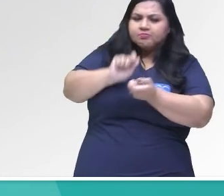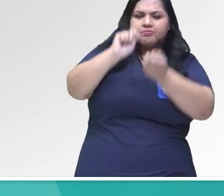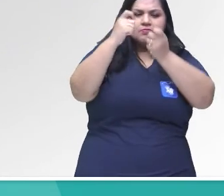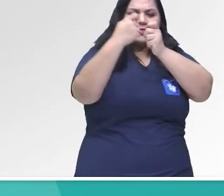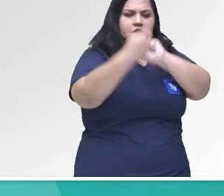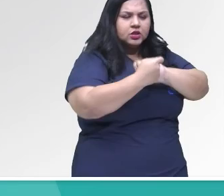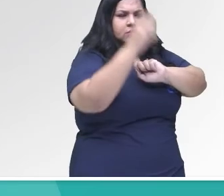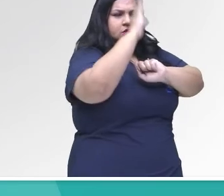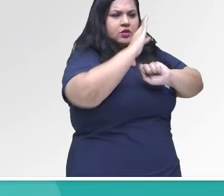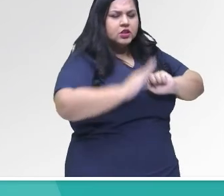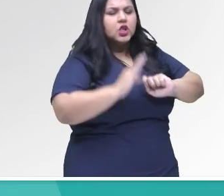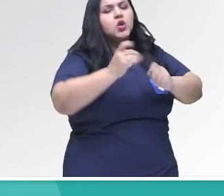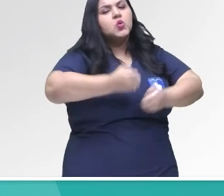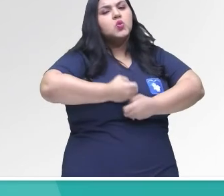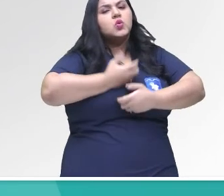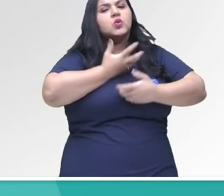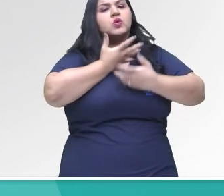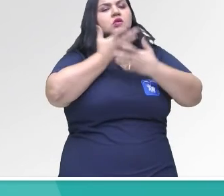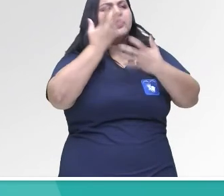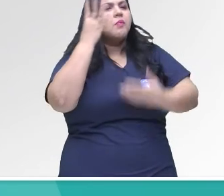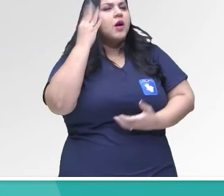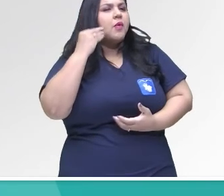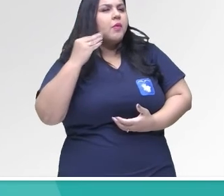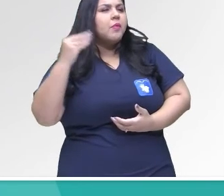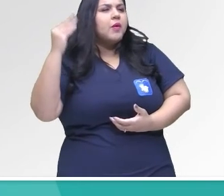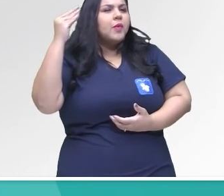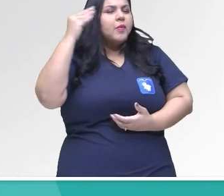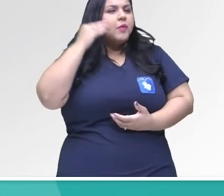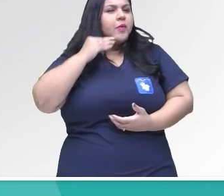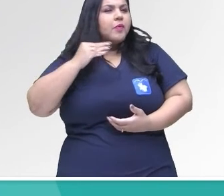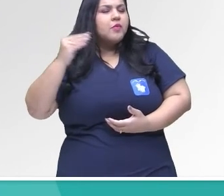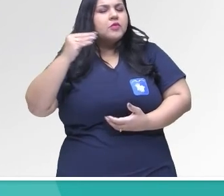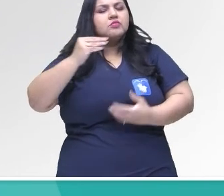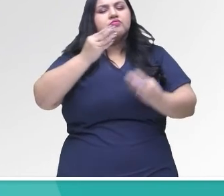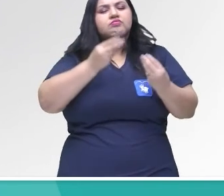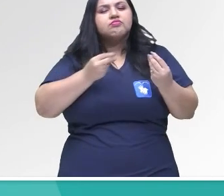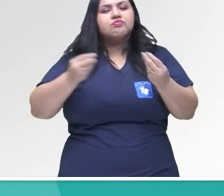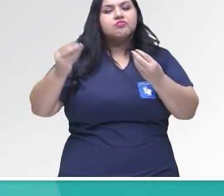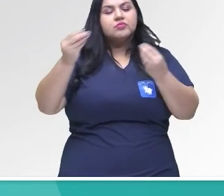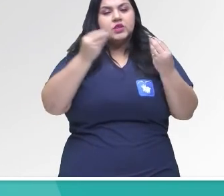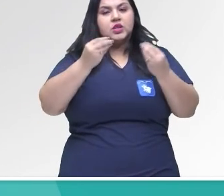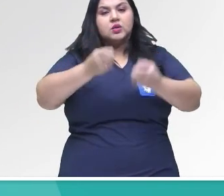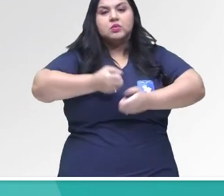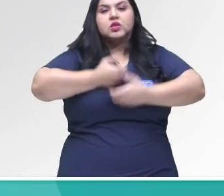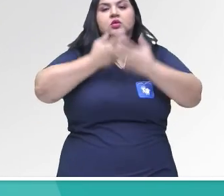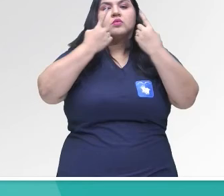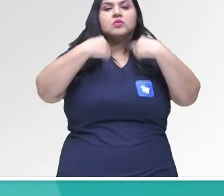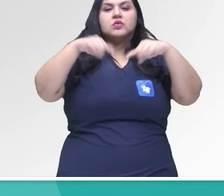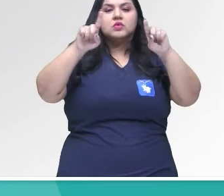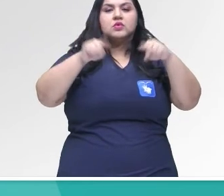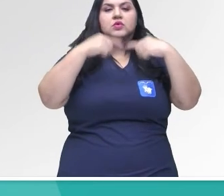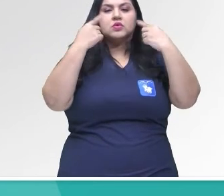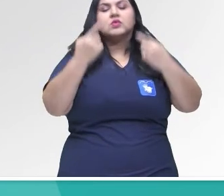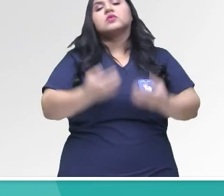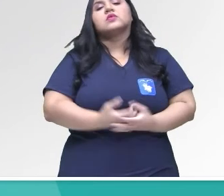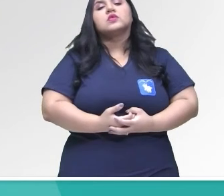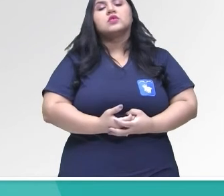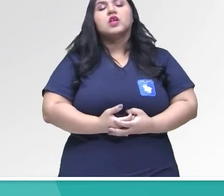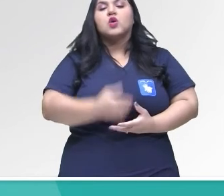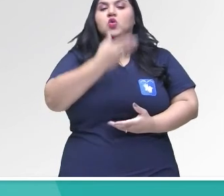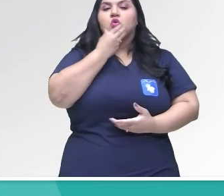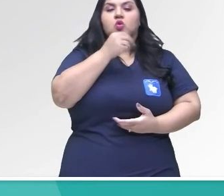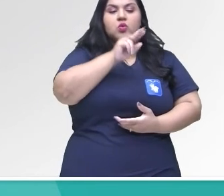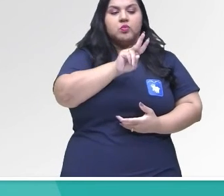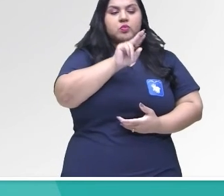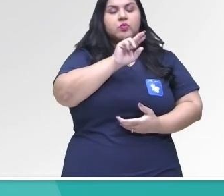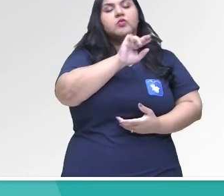a poesia, o sussurrar, o declamar a música, né? Como eu mostrei para vocês. Então, Vinícius de Moraes,